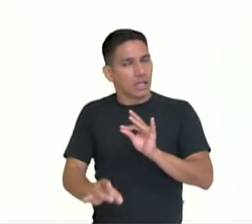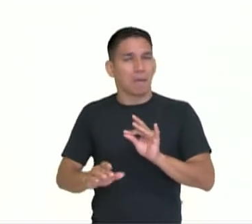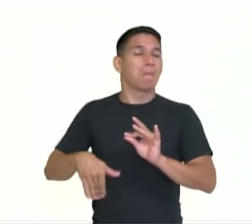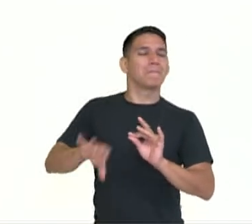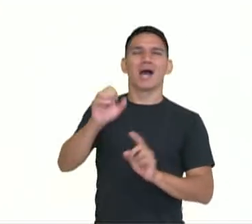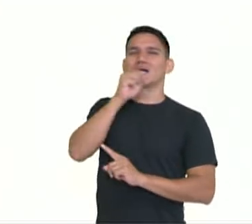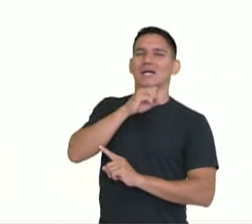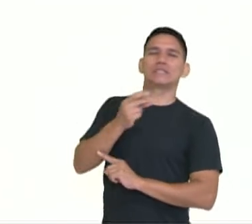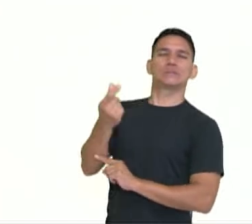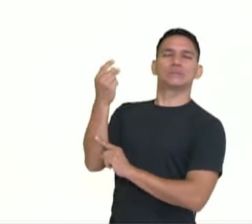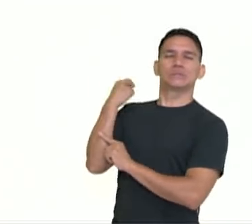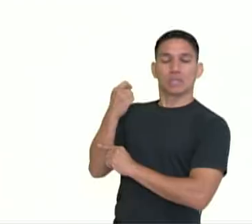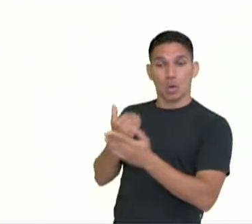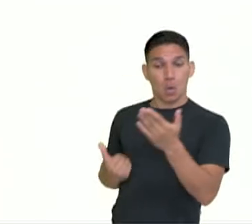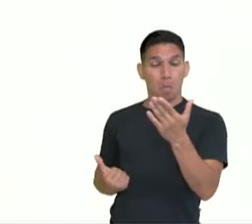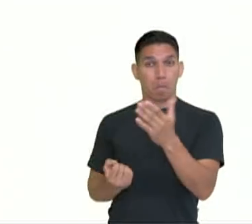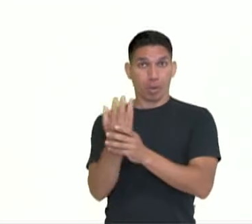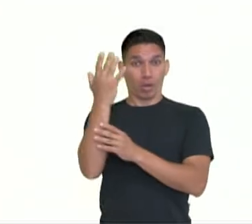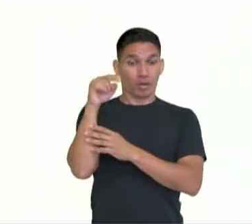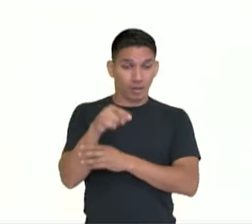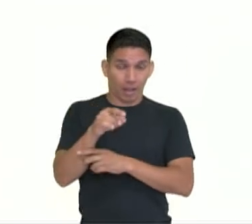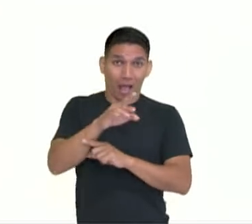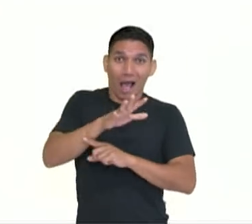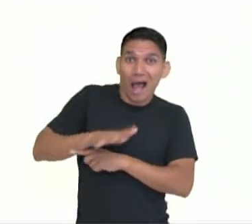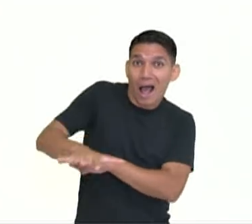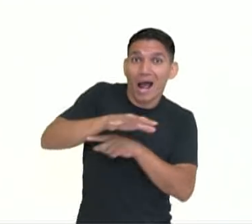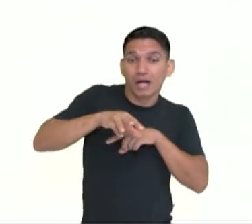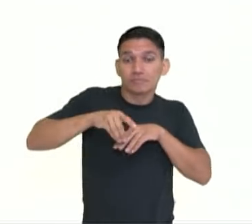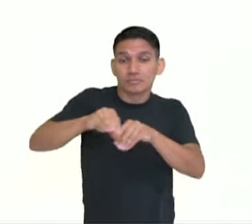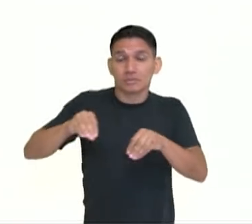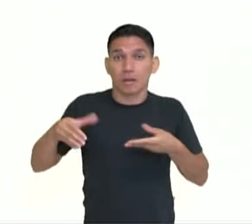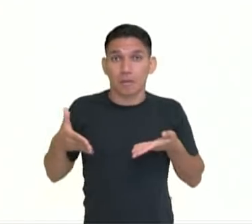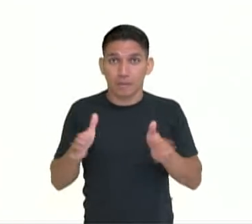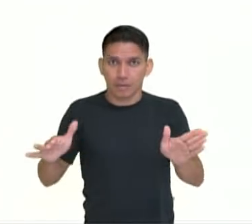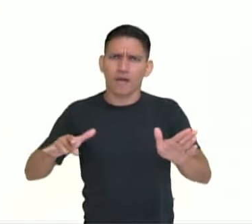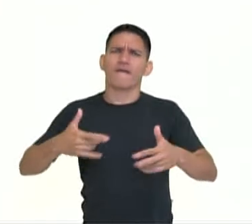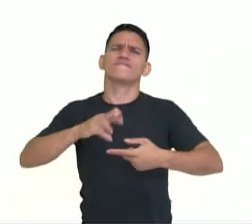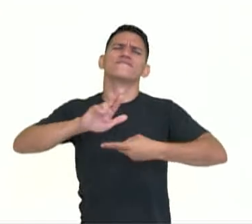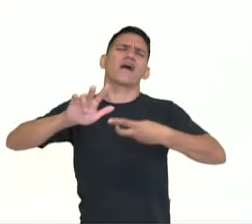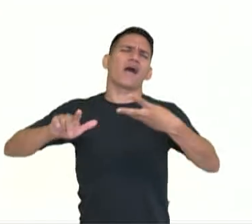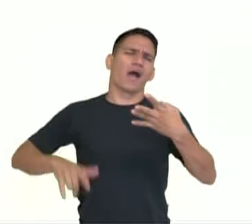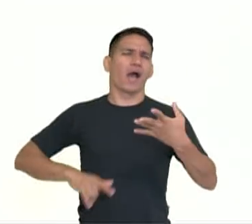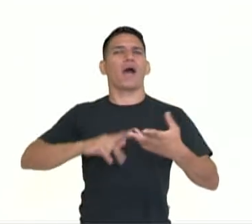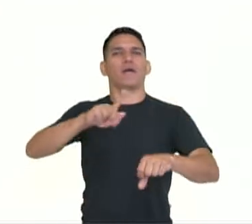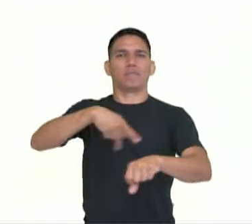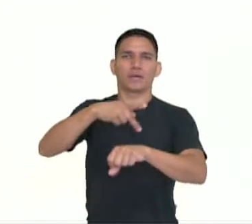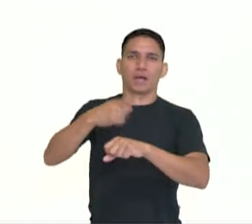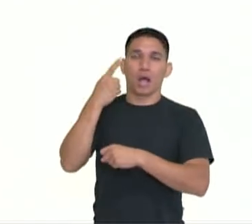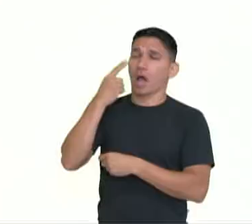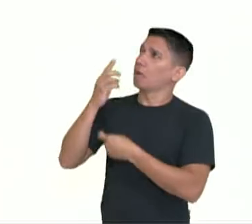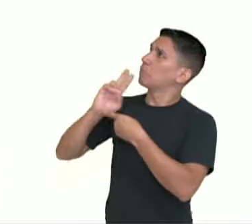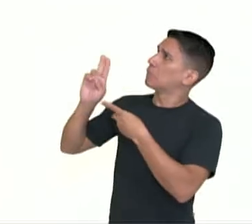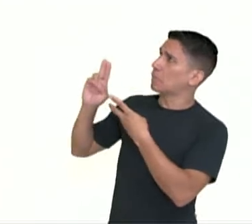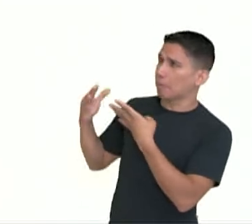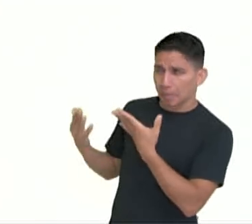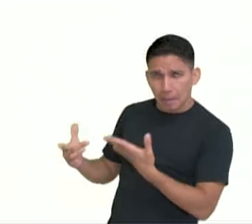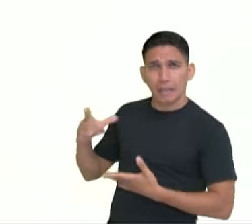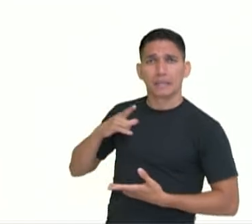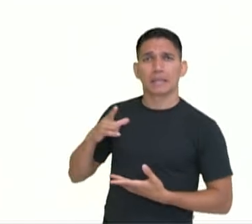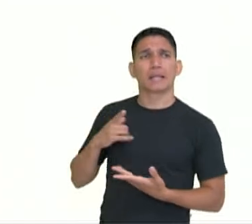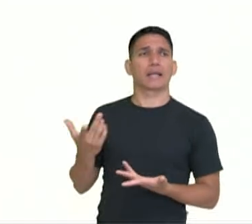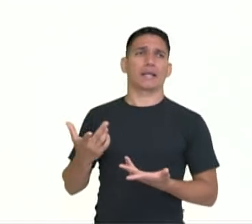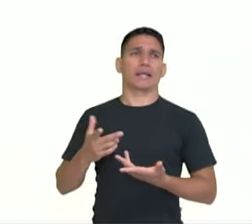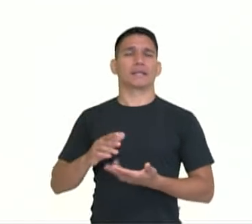se desenvolveu na região da Mesopotâmia, que abrange alguns dos países, vários países hoje, como o Iraque, o Kuwait, a